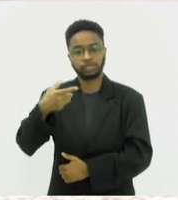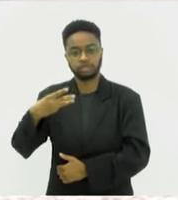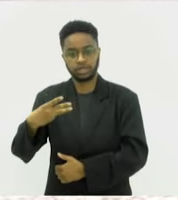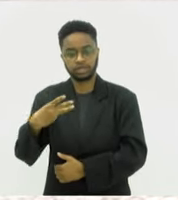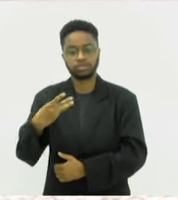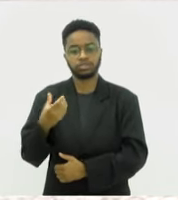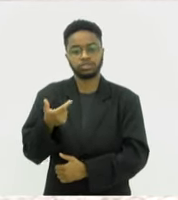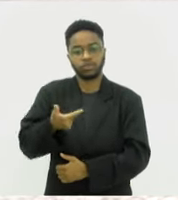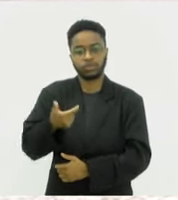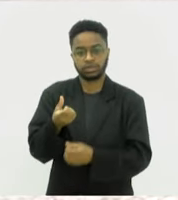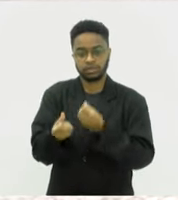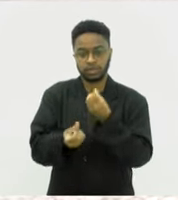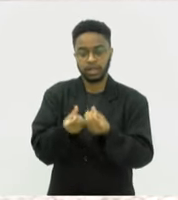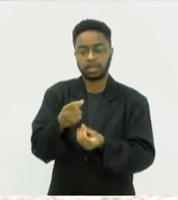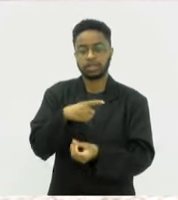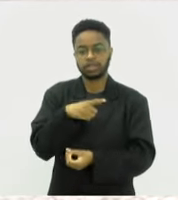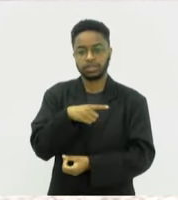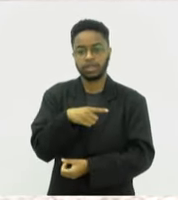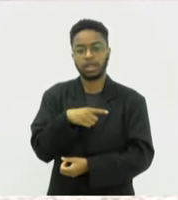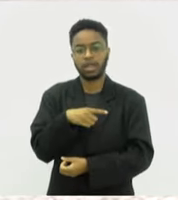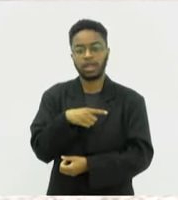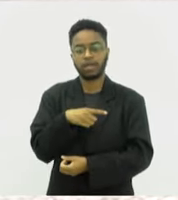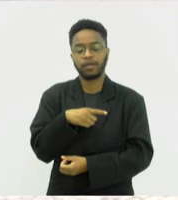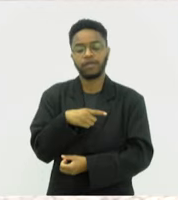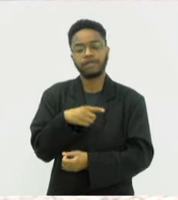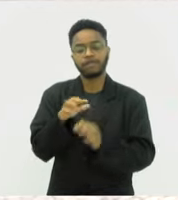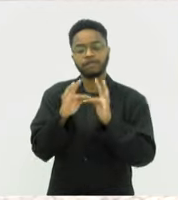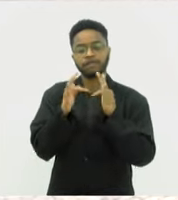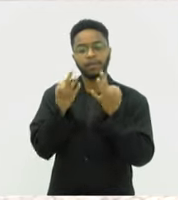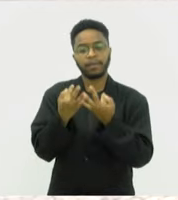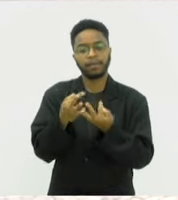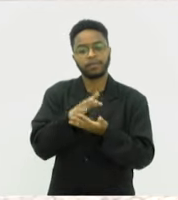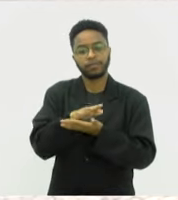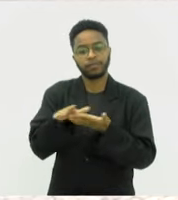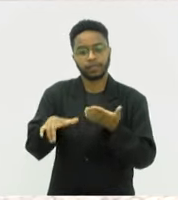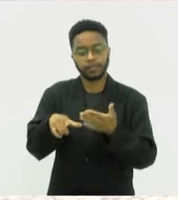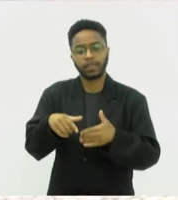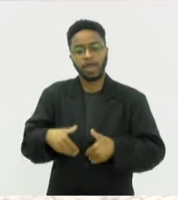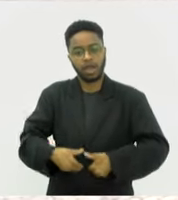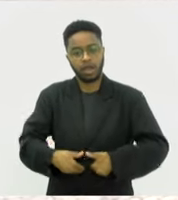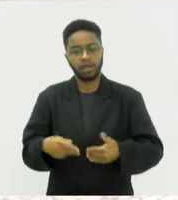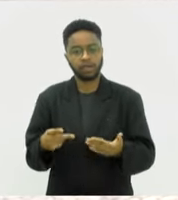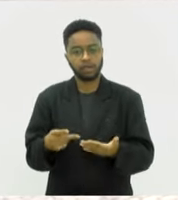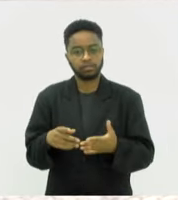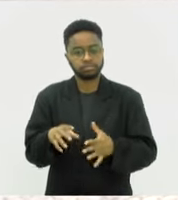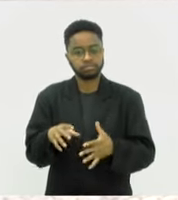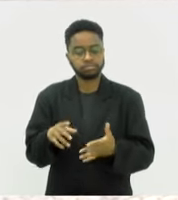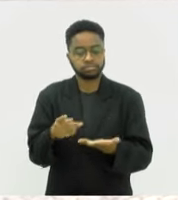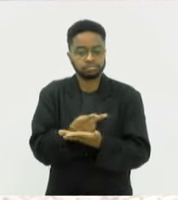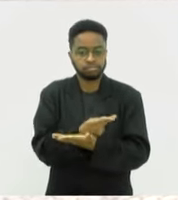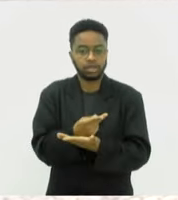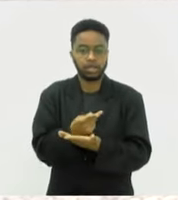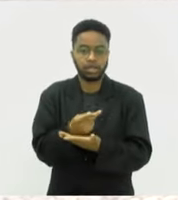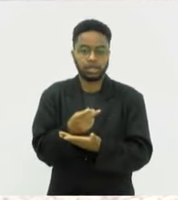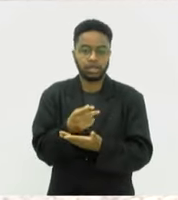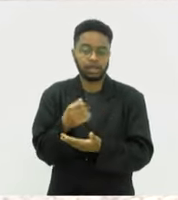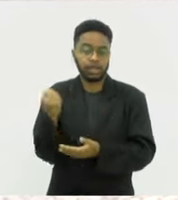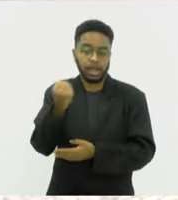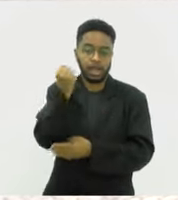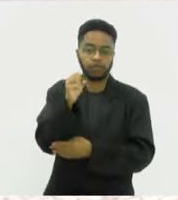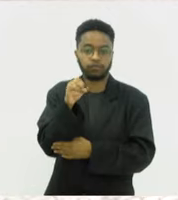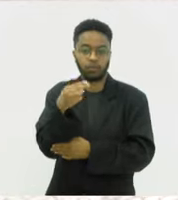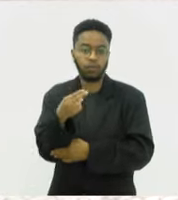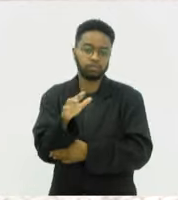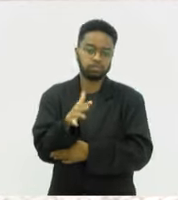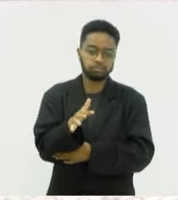aproximadamente 468 mil famílias vivendo em situação de insegurança alimentar moderada ou grave no nosso estado,